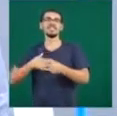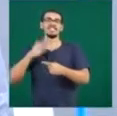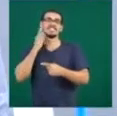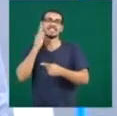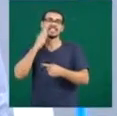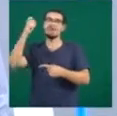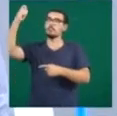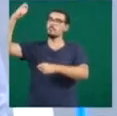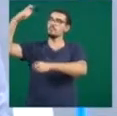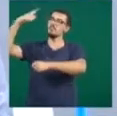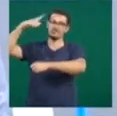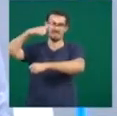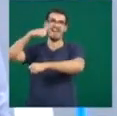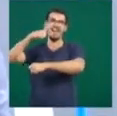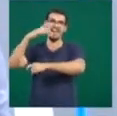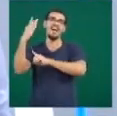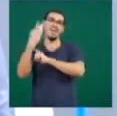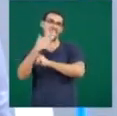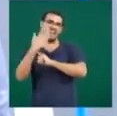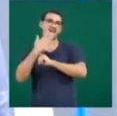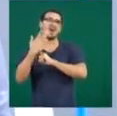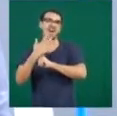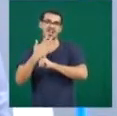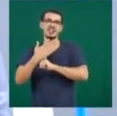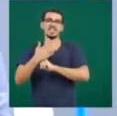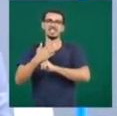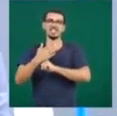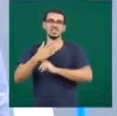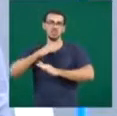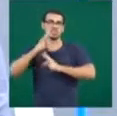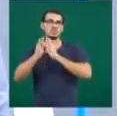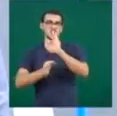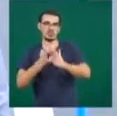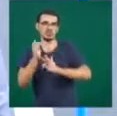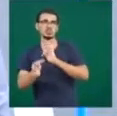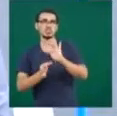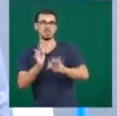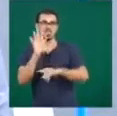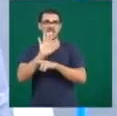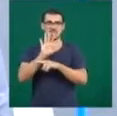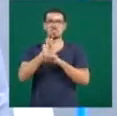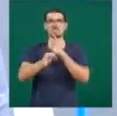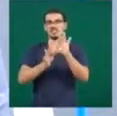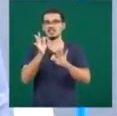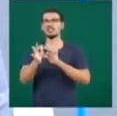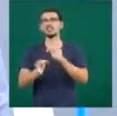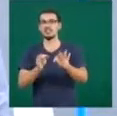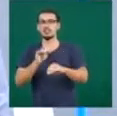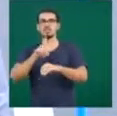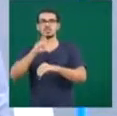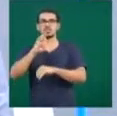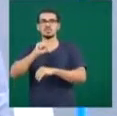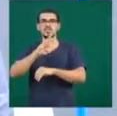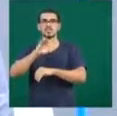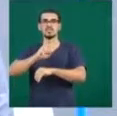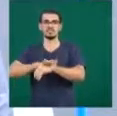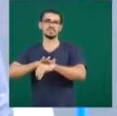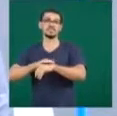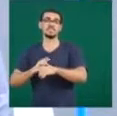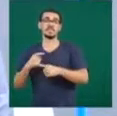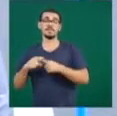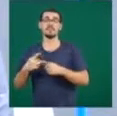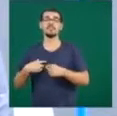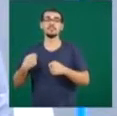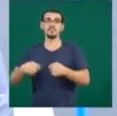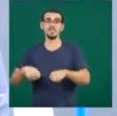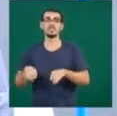determinadas quantidades, né, a radiação ultravioleta, ela é benéfica no tratamento da psoríase. Em casos mais graves, a gente vai